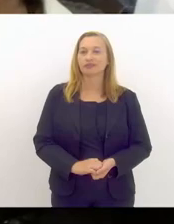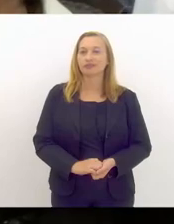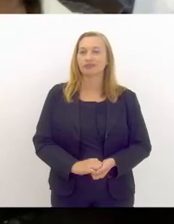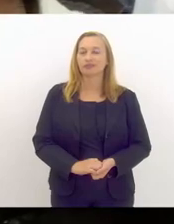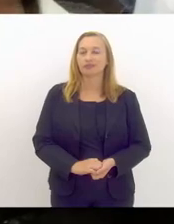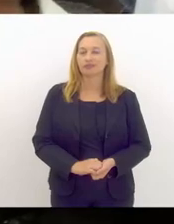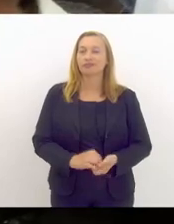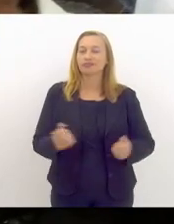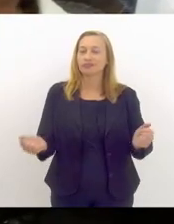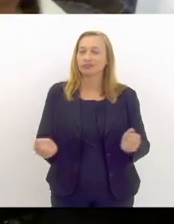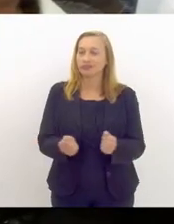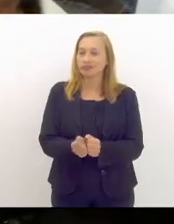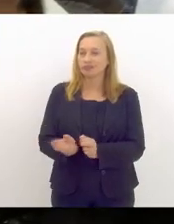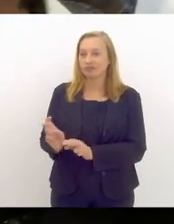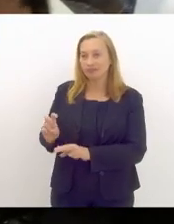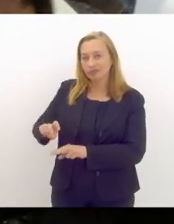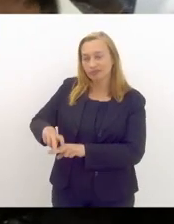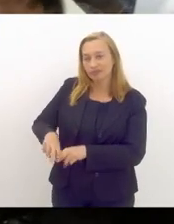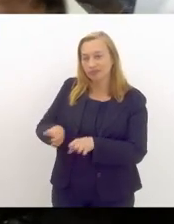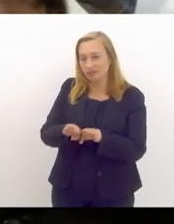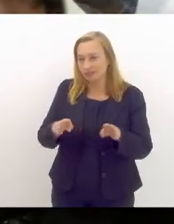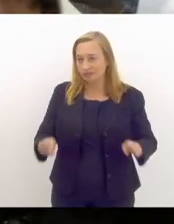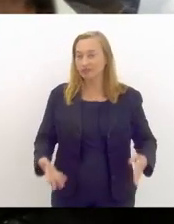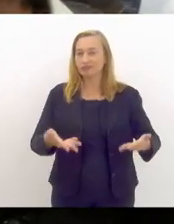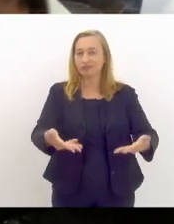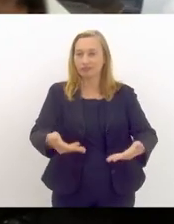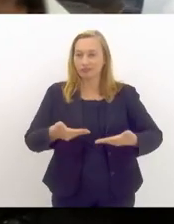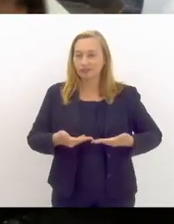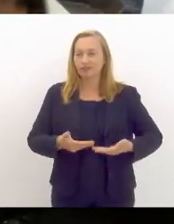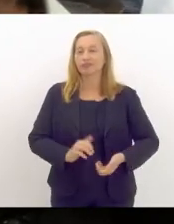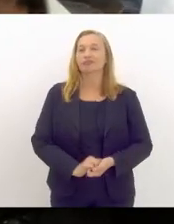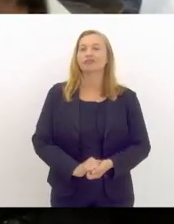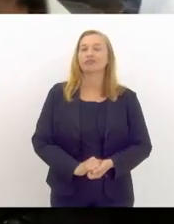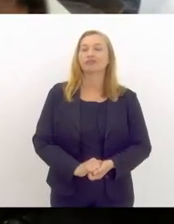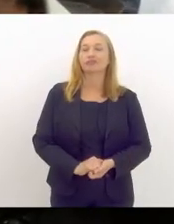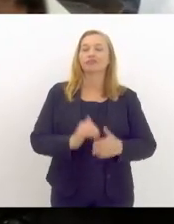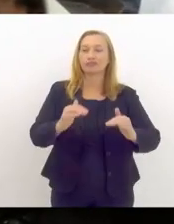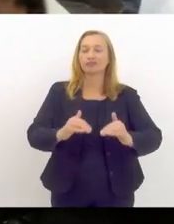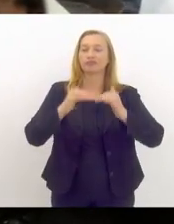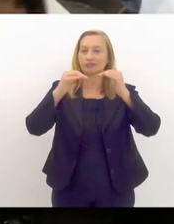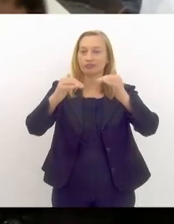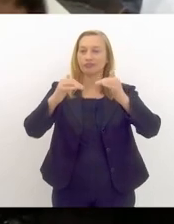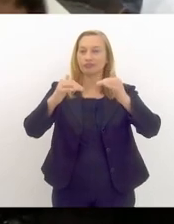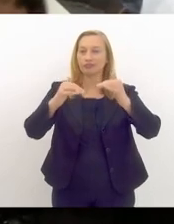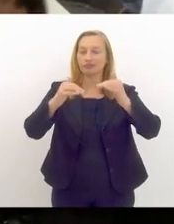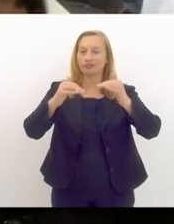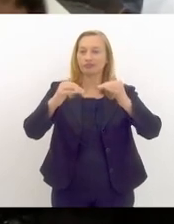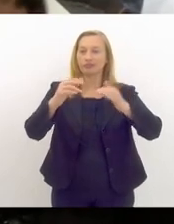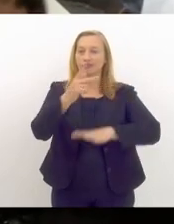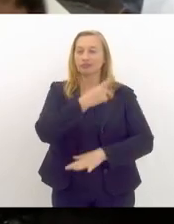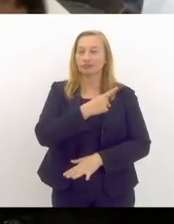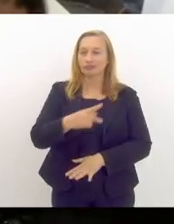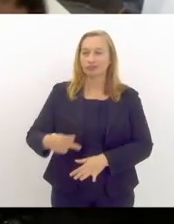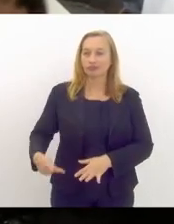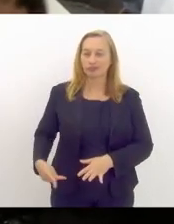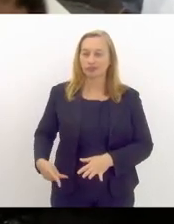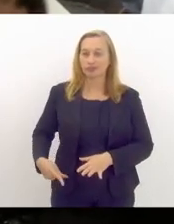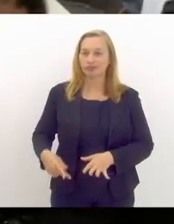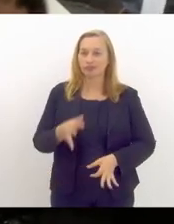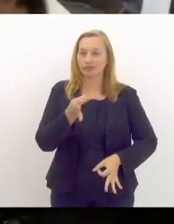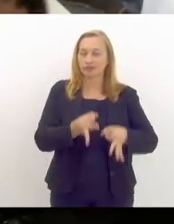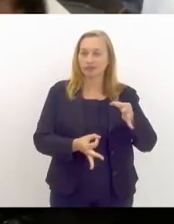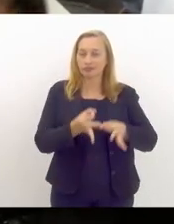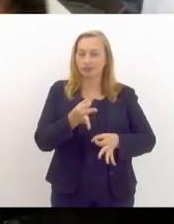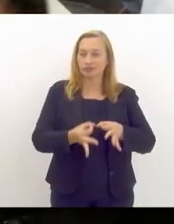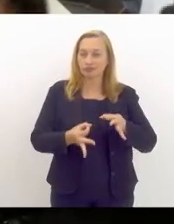Para compor a mesa, convido o excelentíssimo senhor presidente do Tribunal de Contas do